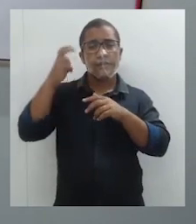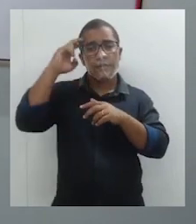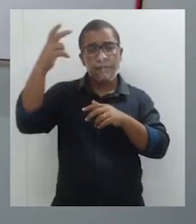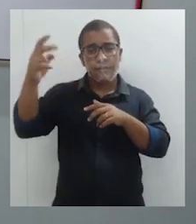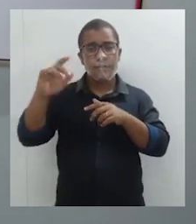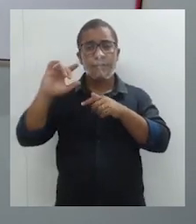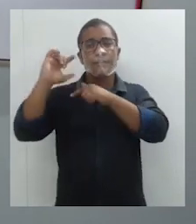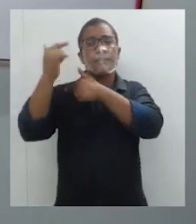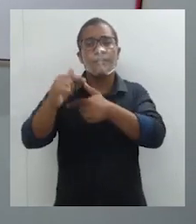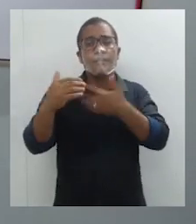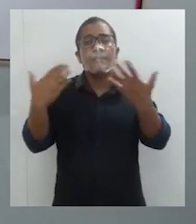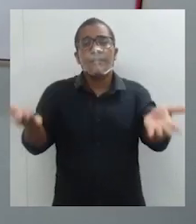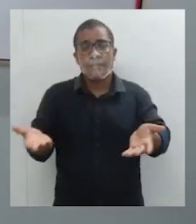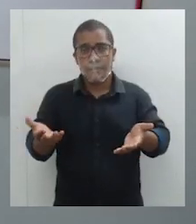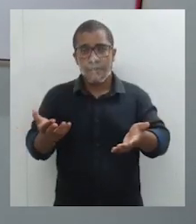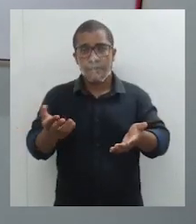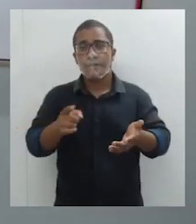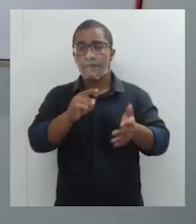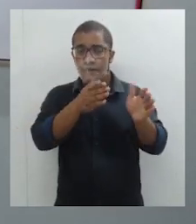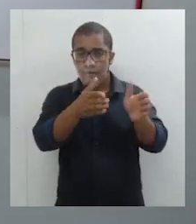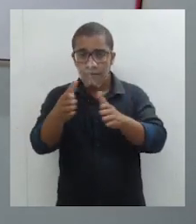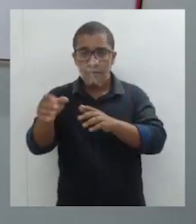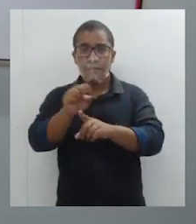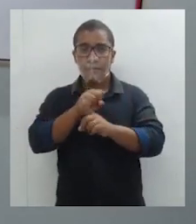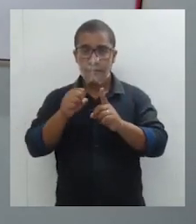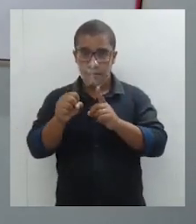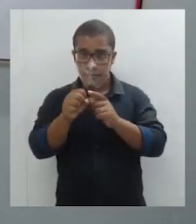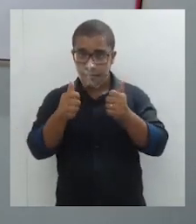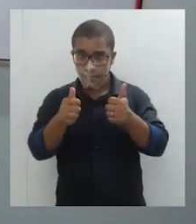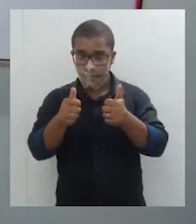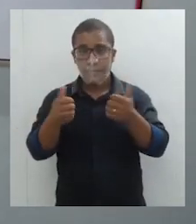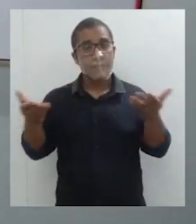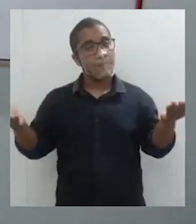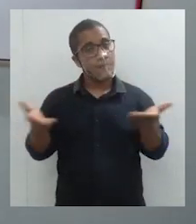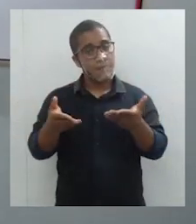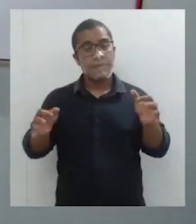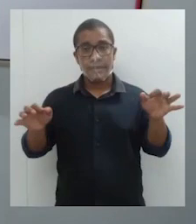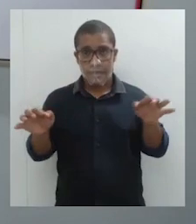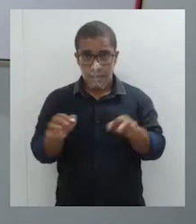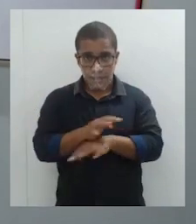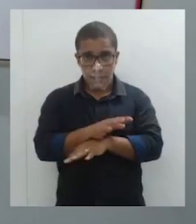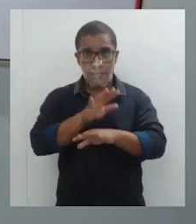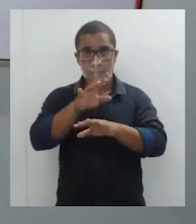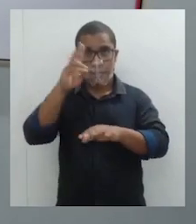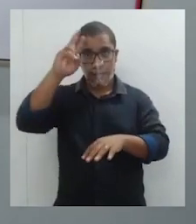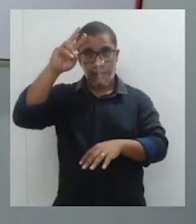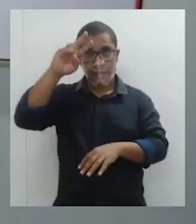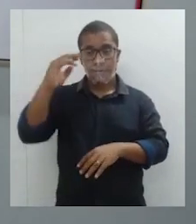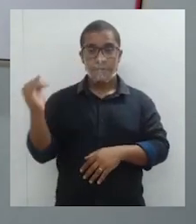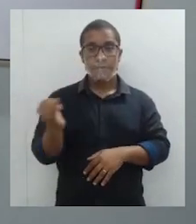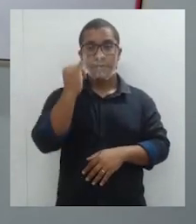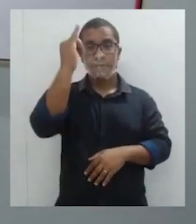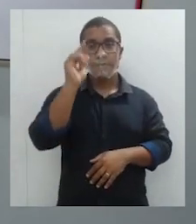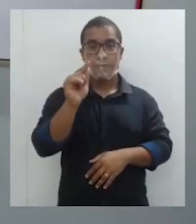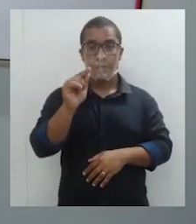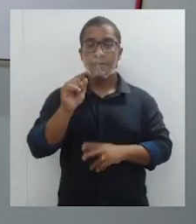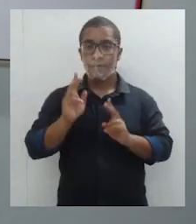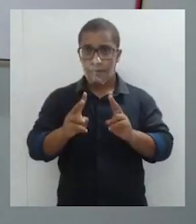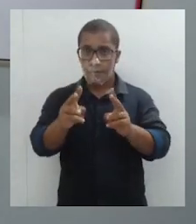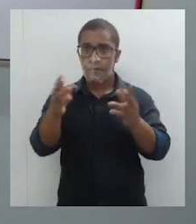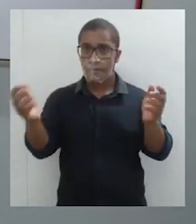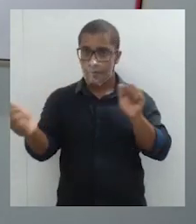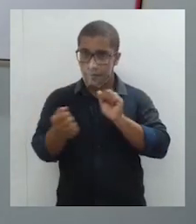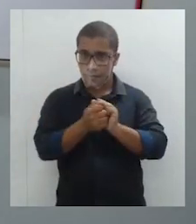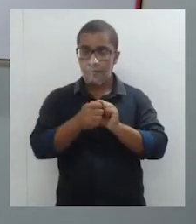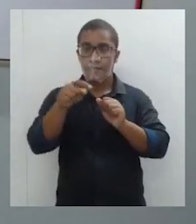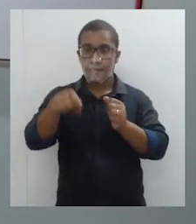e outros ab a organização social Então por hoje é só e lembrar algo importante continue conosco